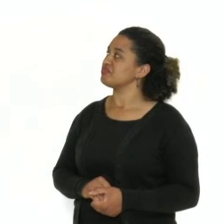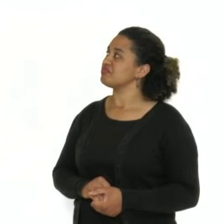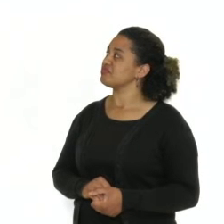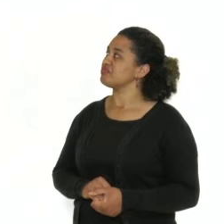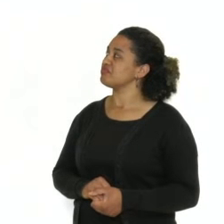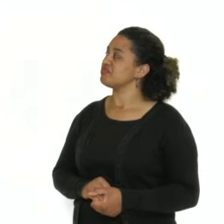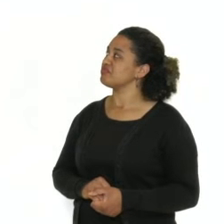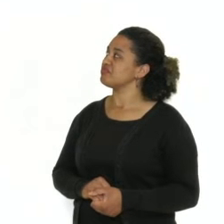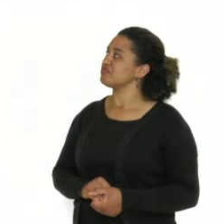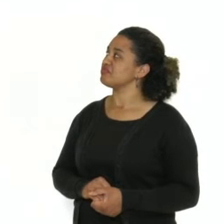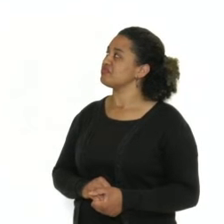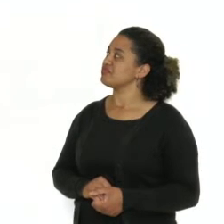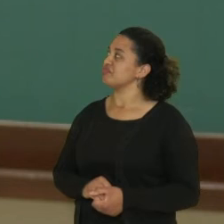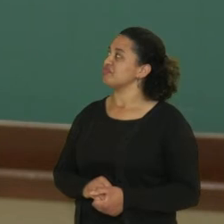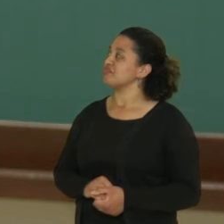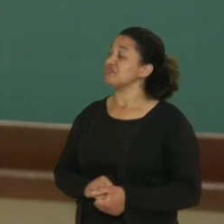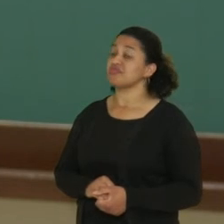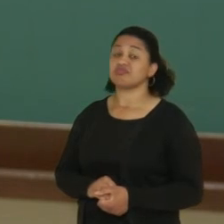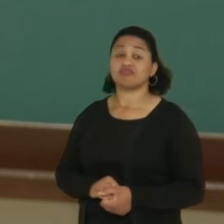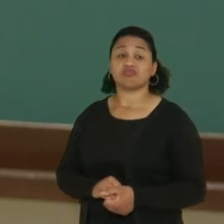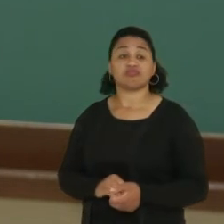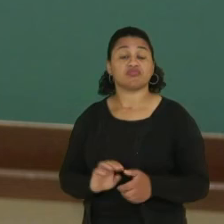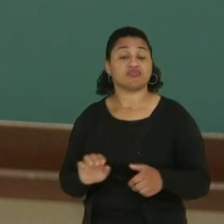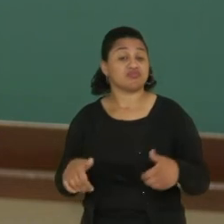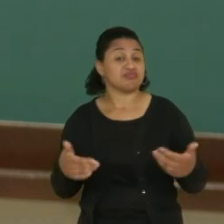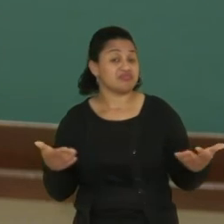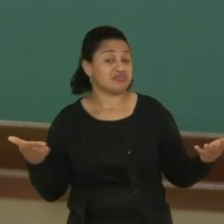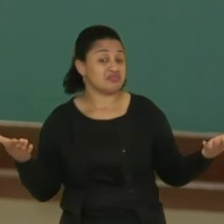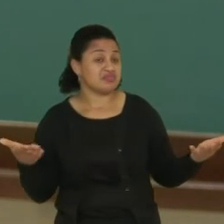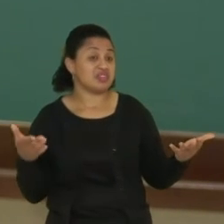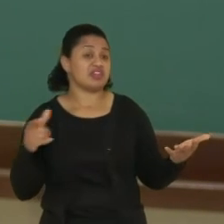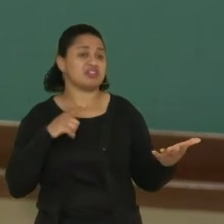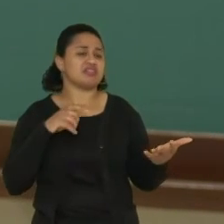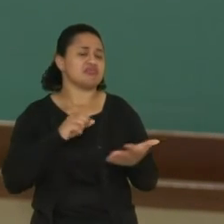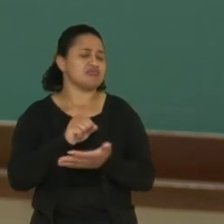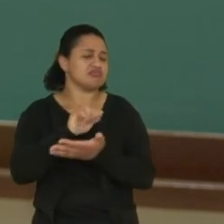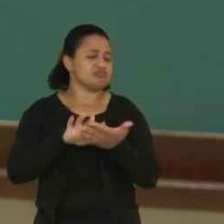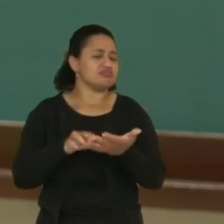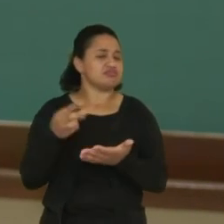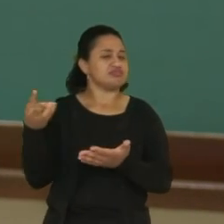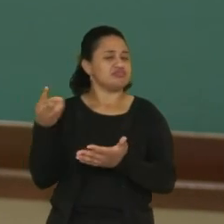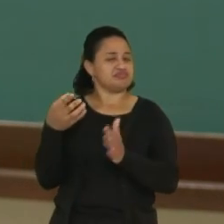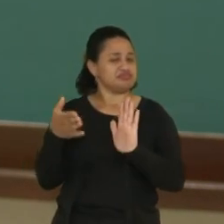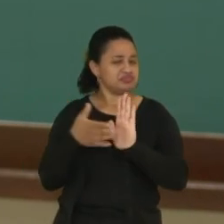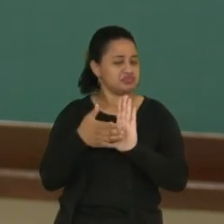1985. E com isso temos aqui uma proposta de atividade,